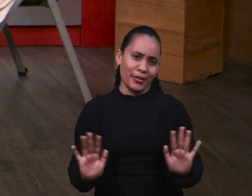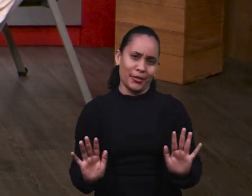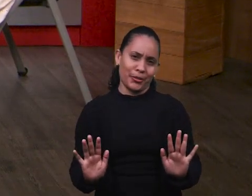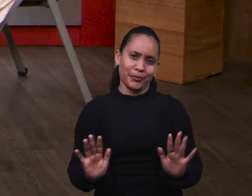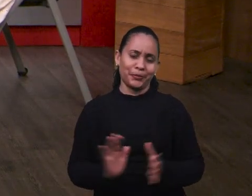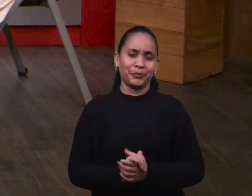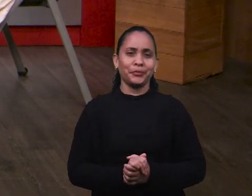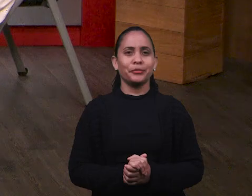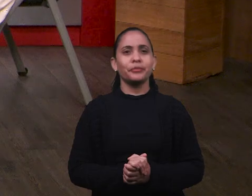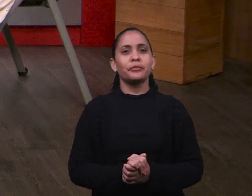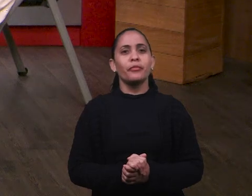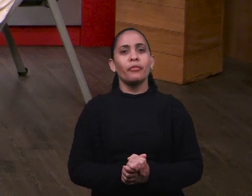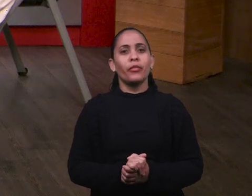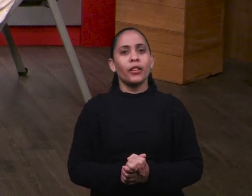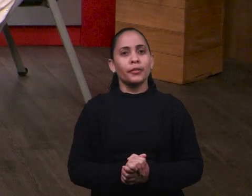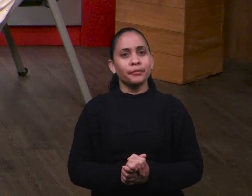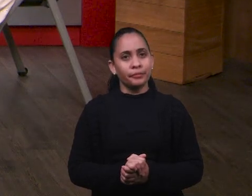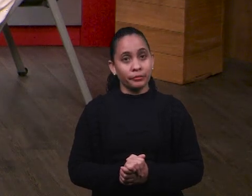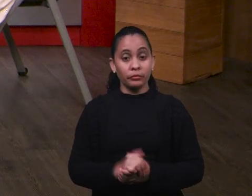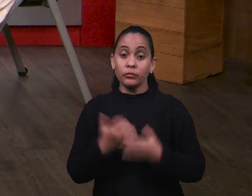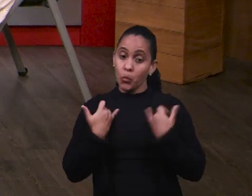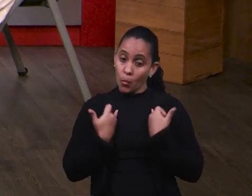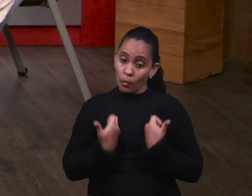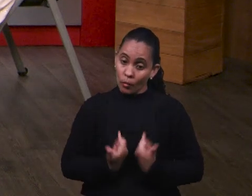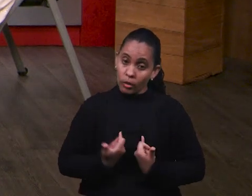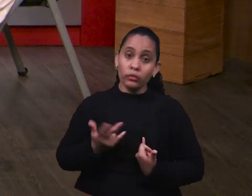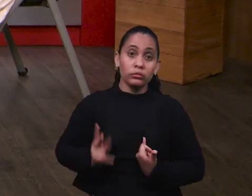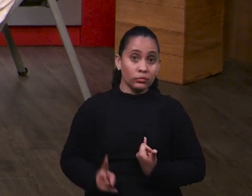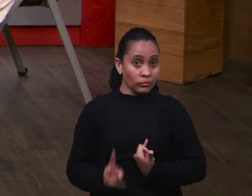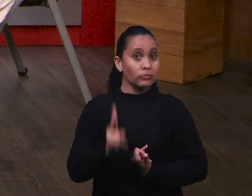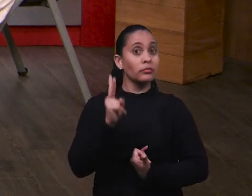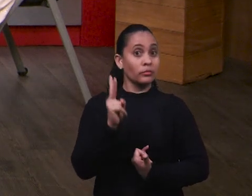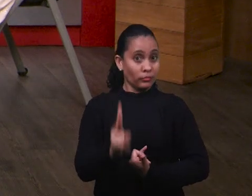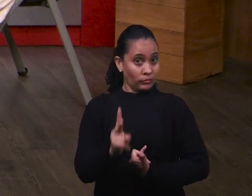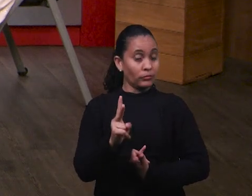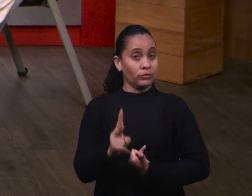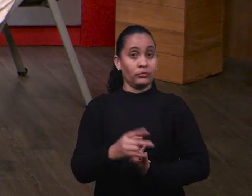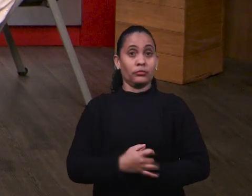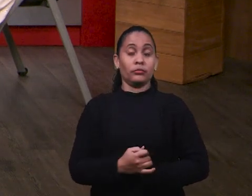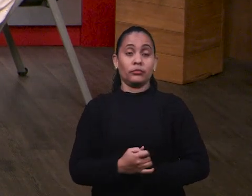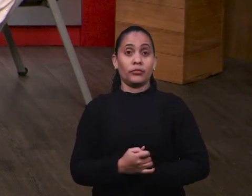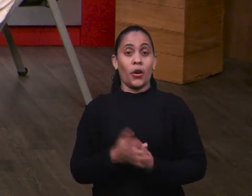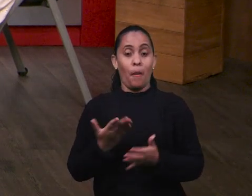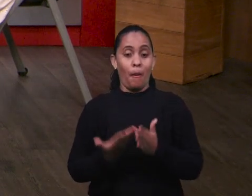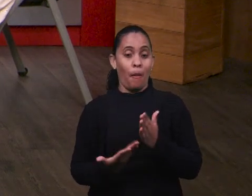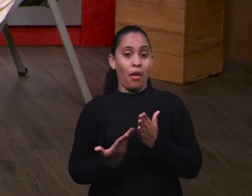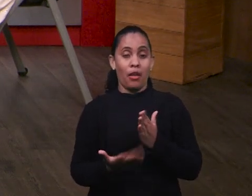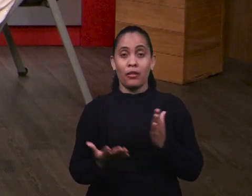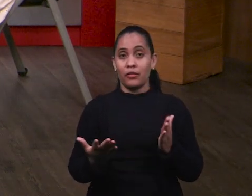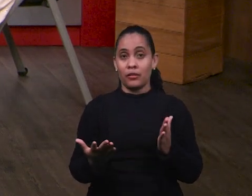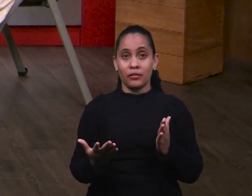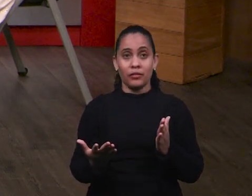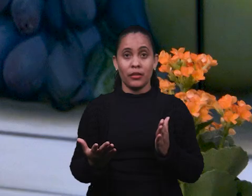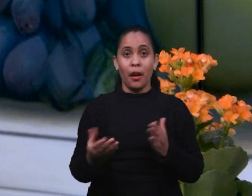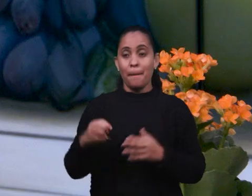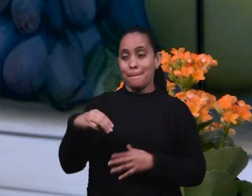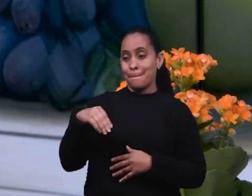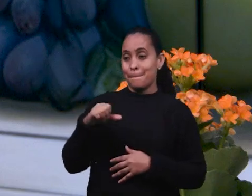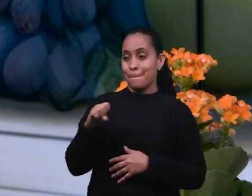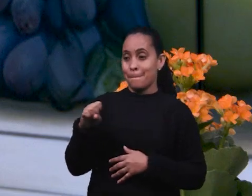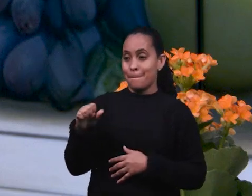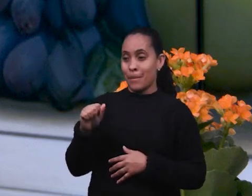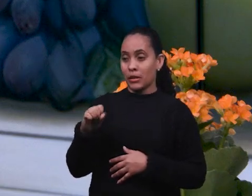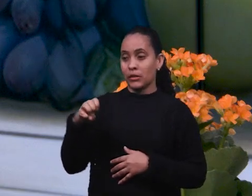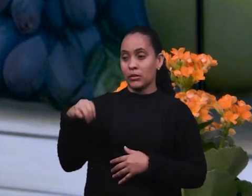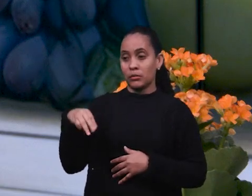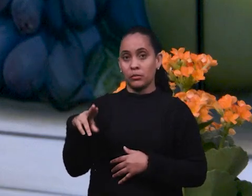isso aconteça, né? E que ele tenha um emagrecimento efetivo, que não perca massa muscular, que